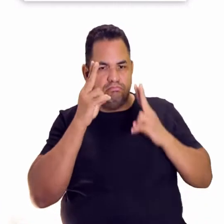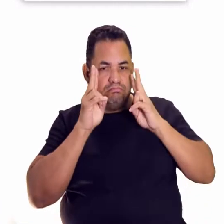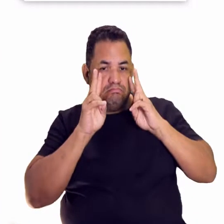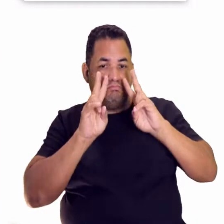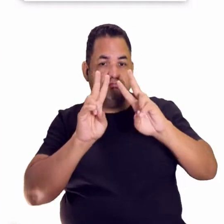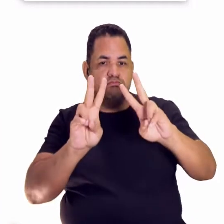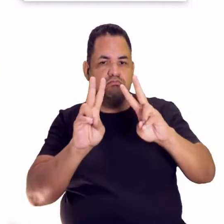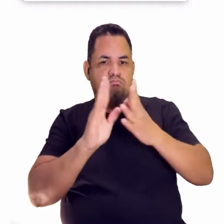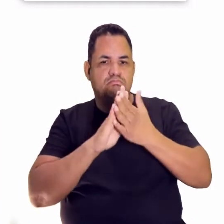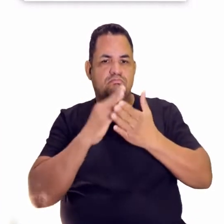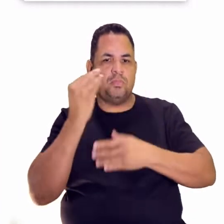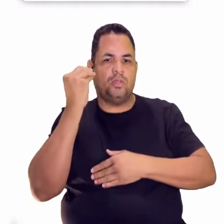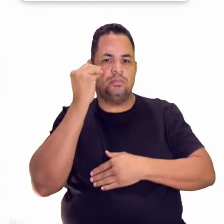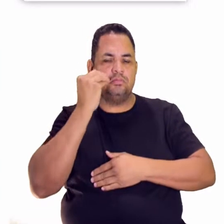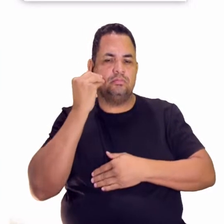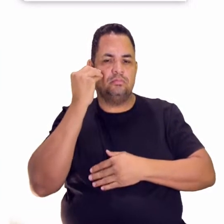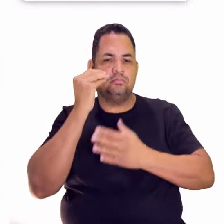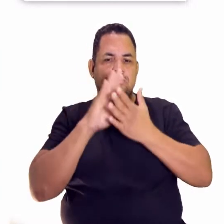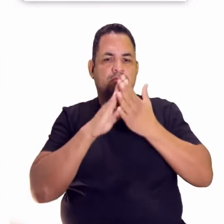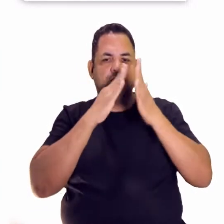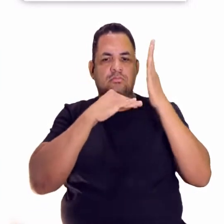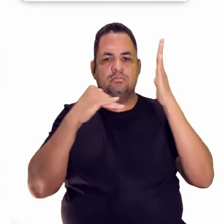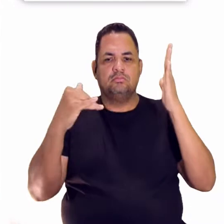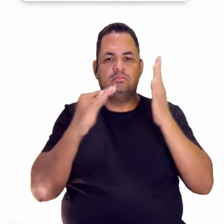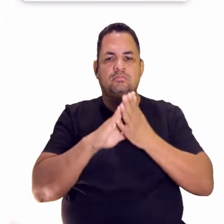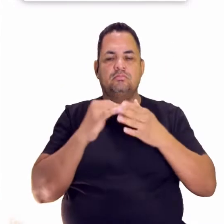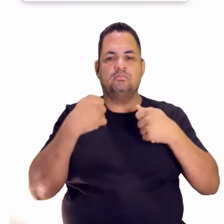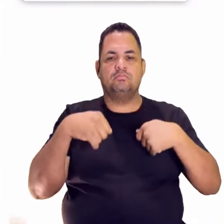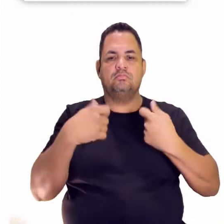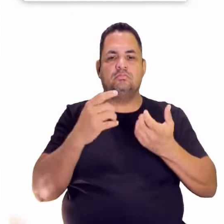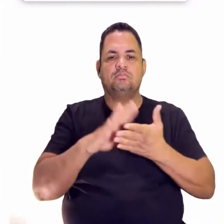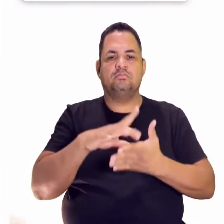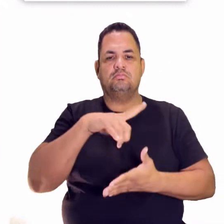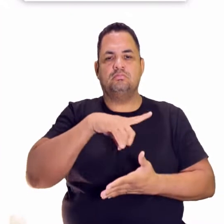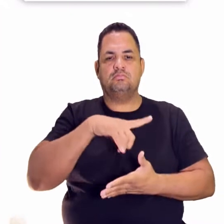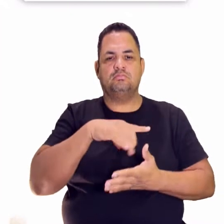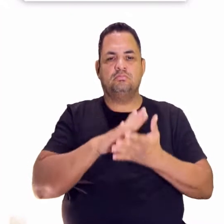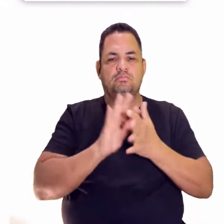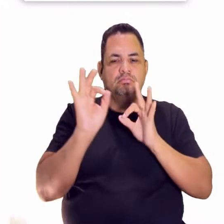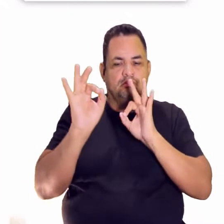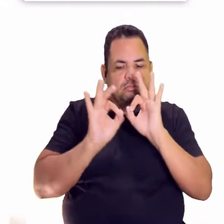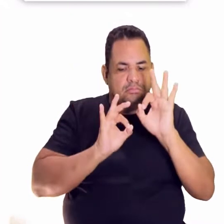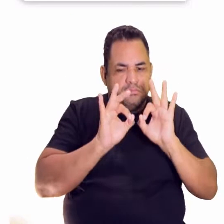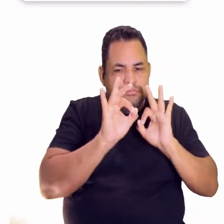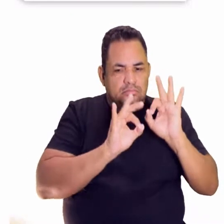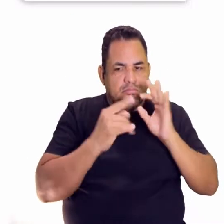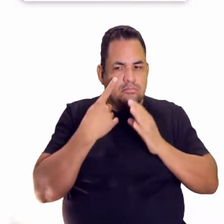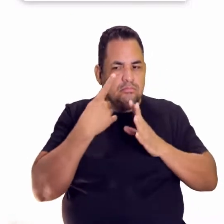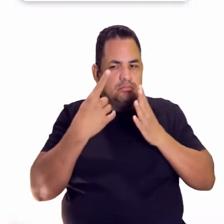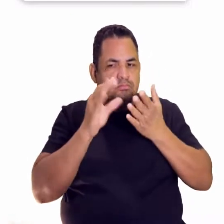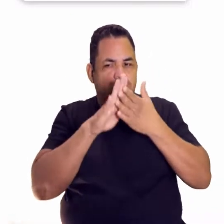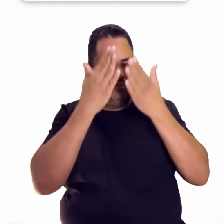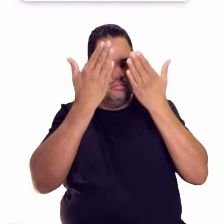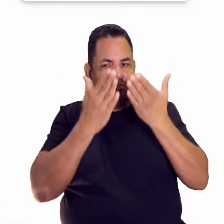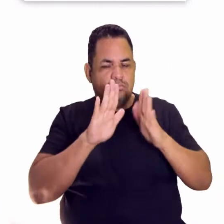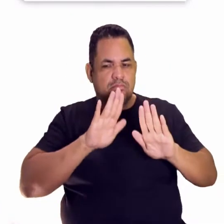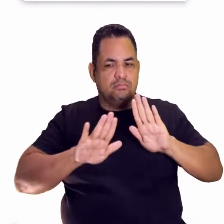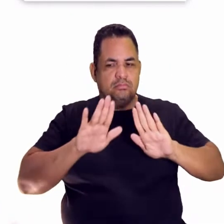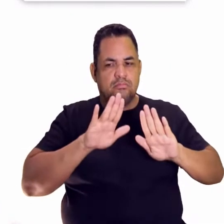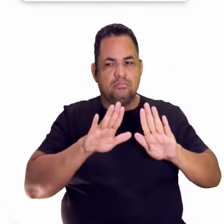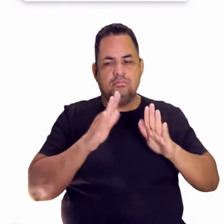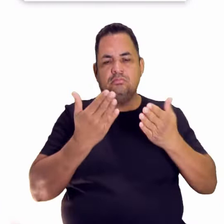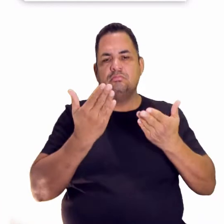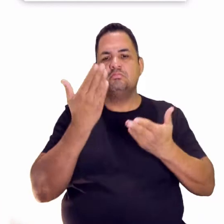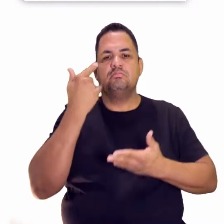experiência estética, requer que você tenha um pouco mais de cautela ao tomar a sua decisão,